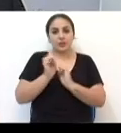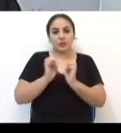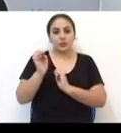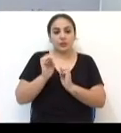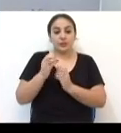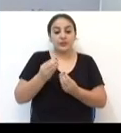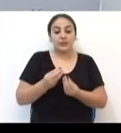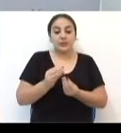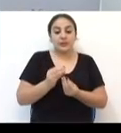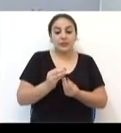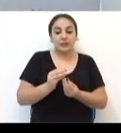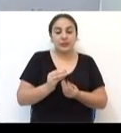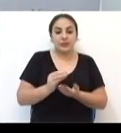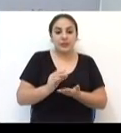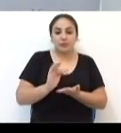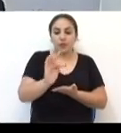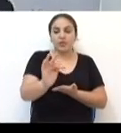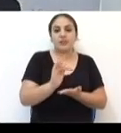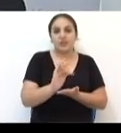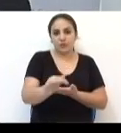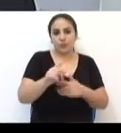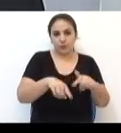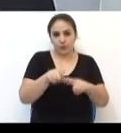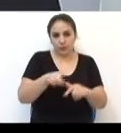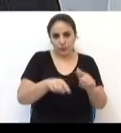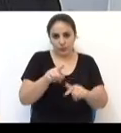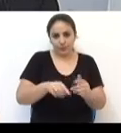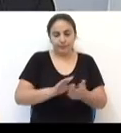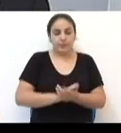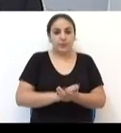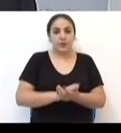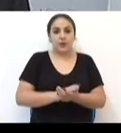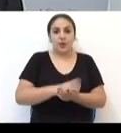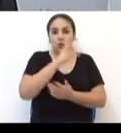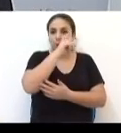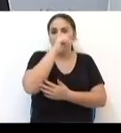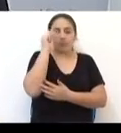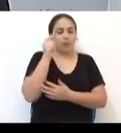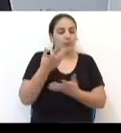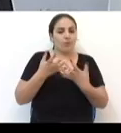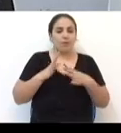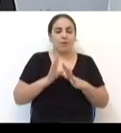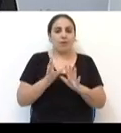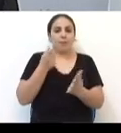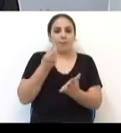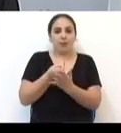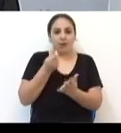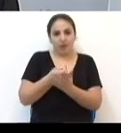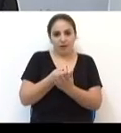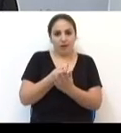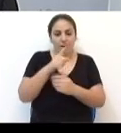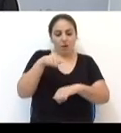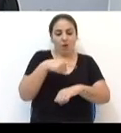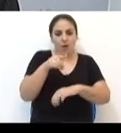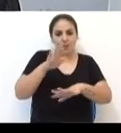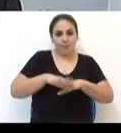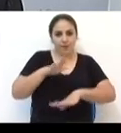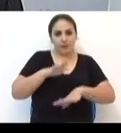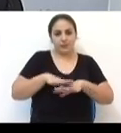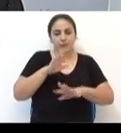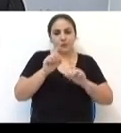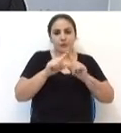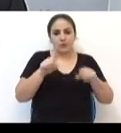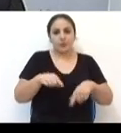contrabandistas fornecendo produto para esse grupo. O prefeito não quer pagar hora extra para esses funcionários